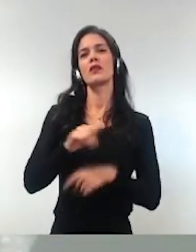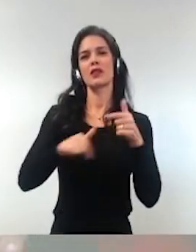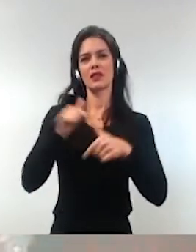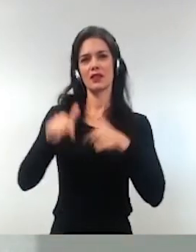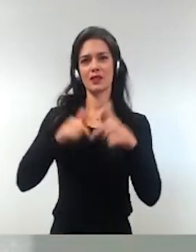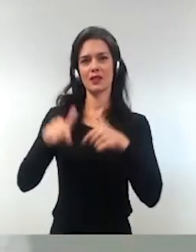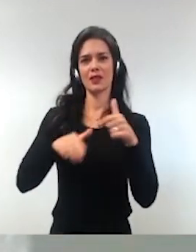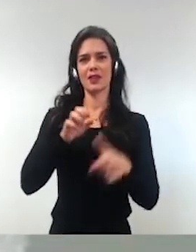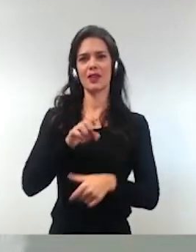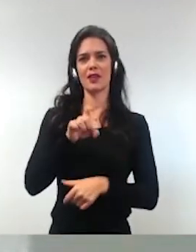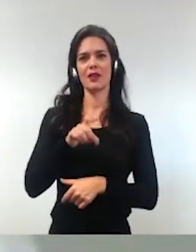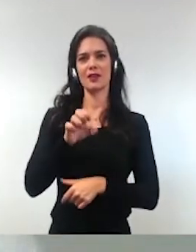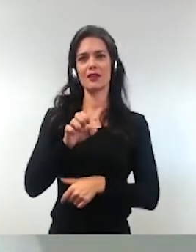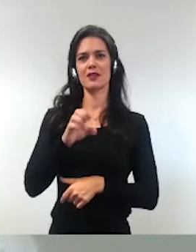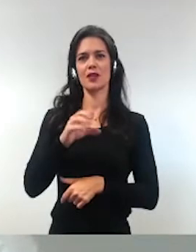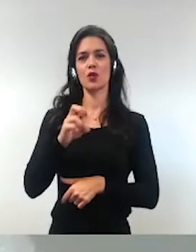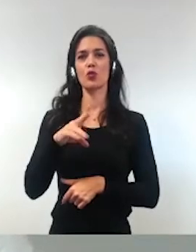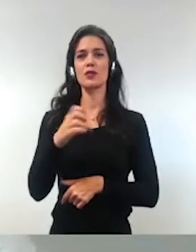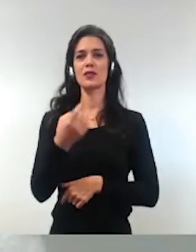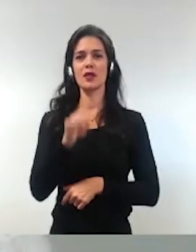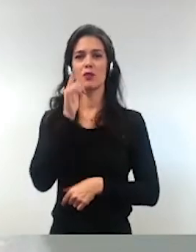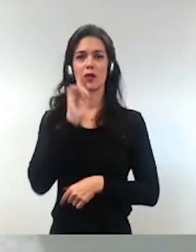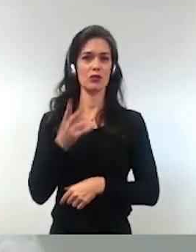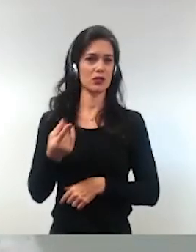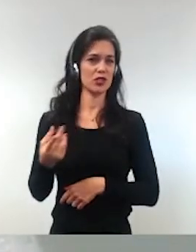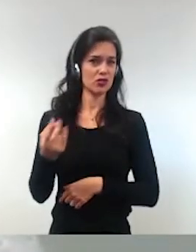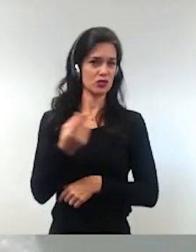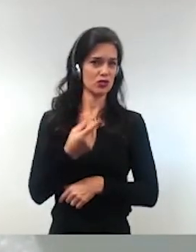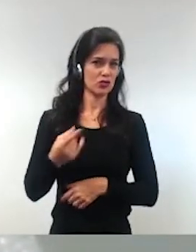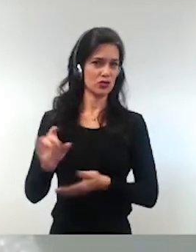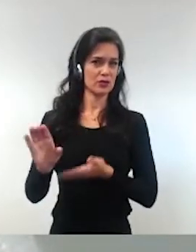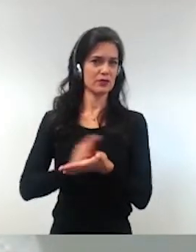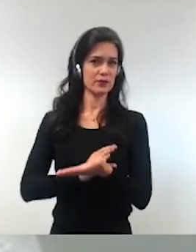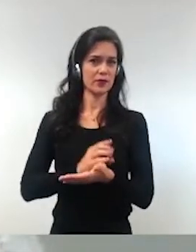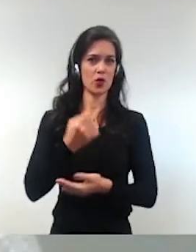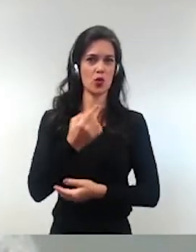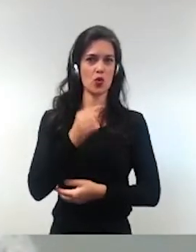de liberação de dinheiro e de crédito, foram mais de